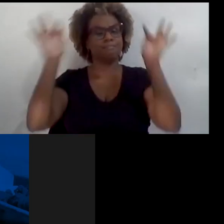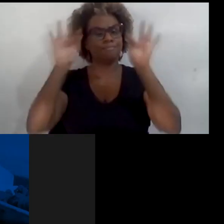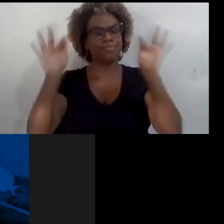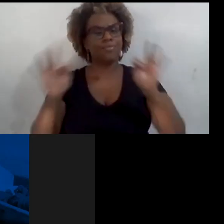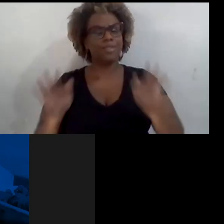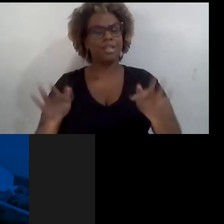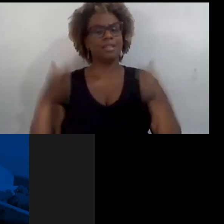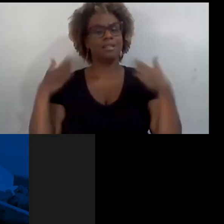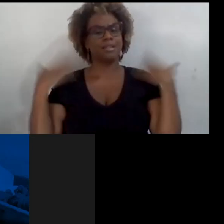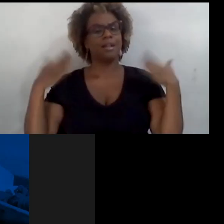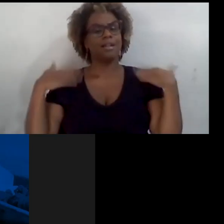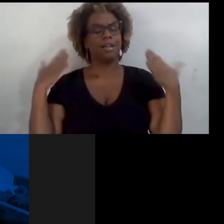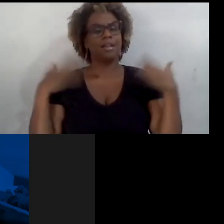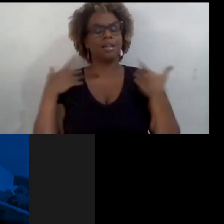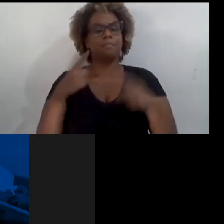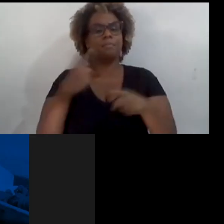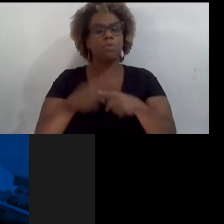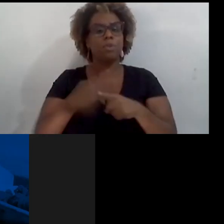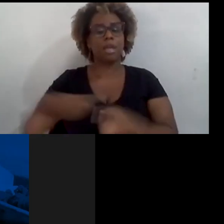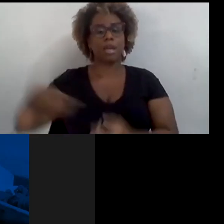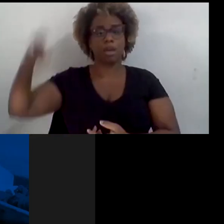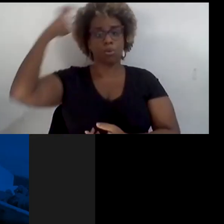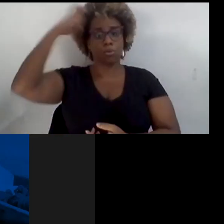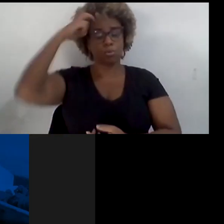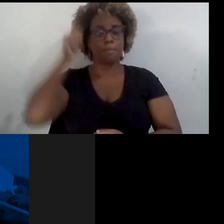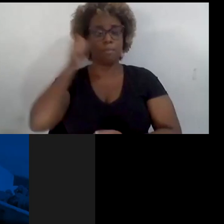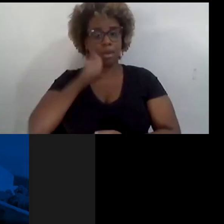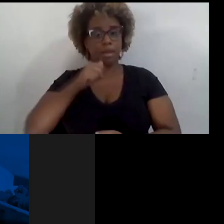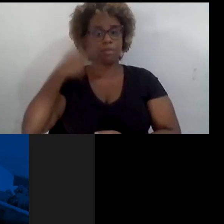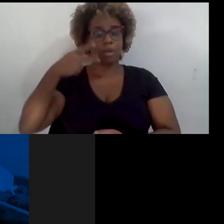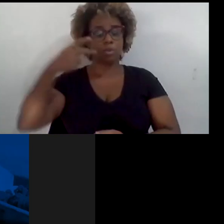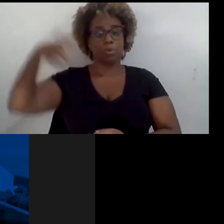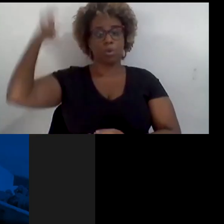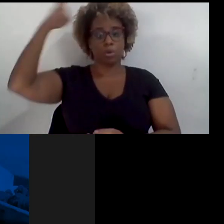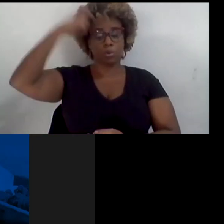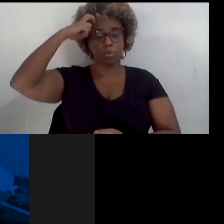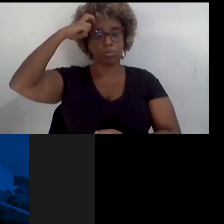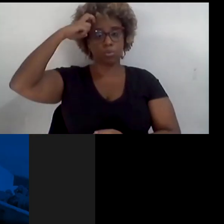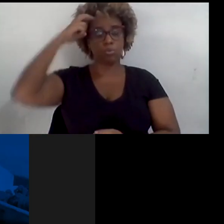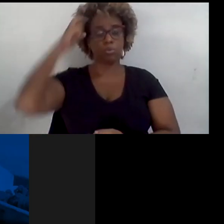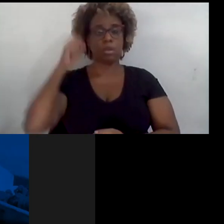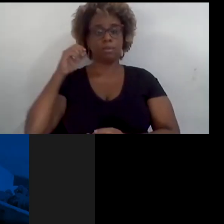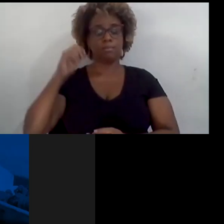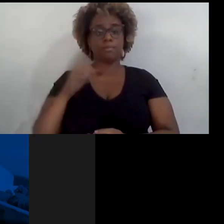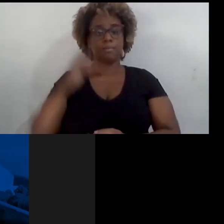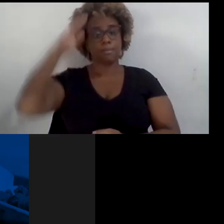Maria Marighella, né, a cultura vai ser considerada instrumento no cumprimento dos Objetivos de Desenvolvimento Sustentável,